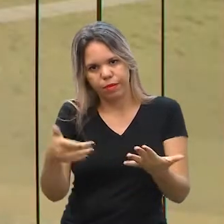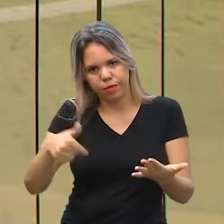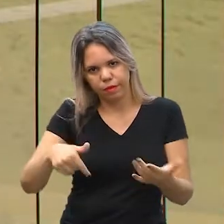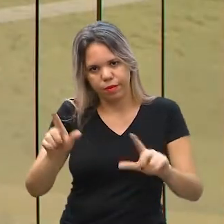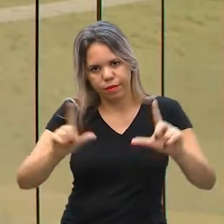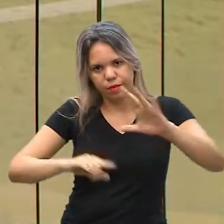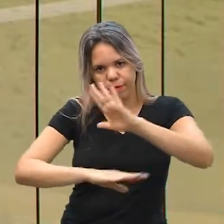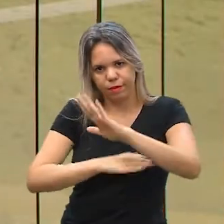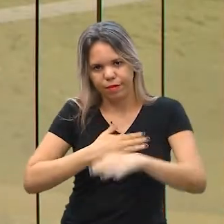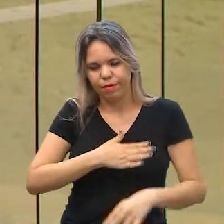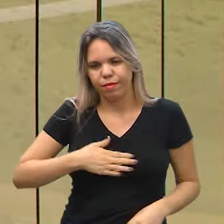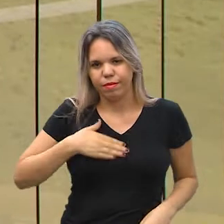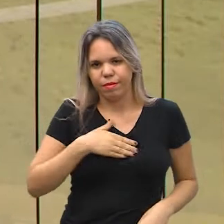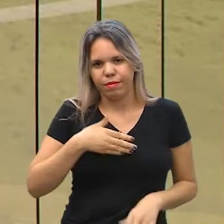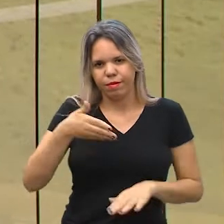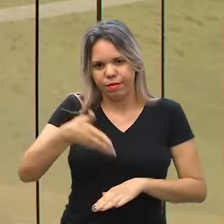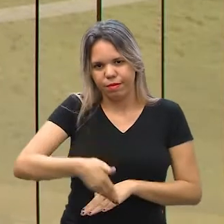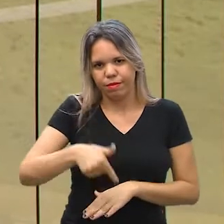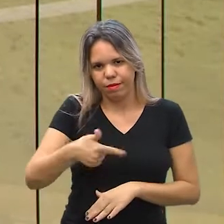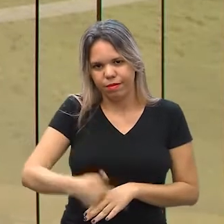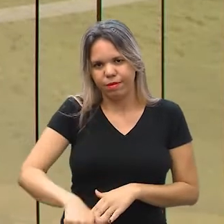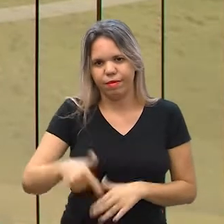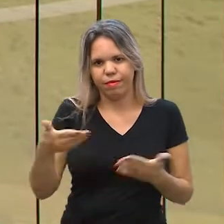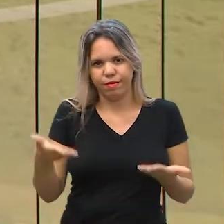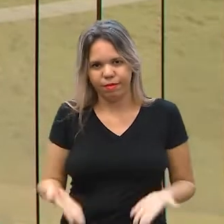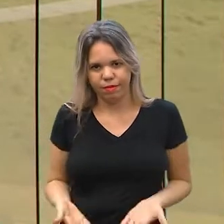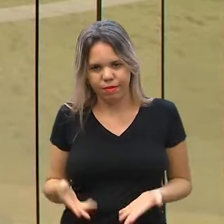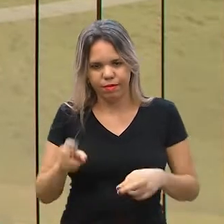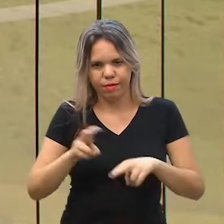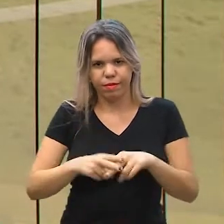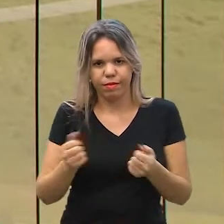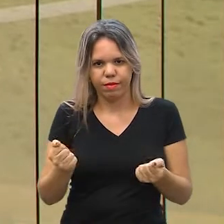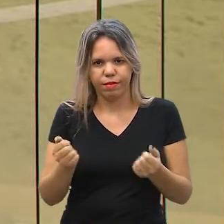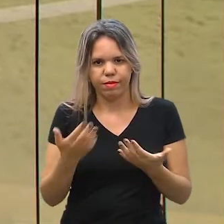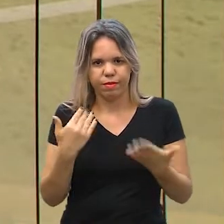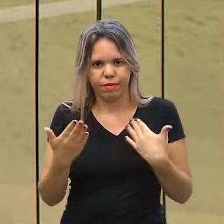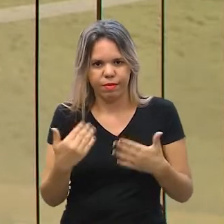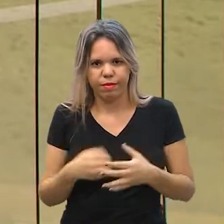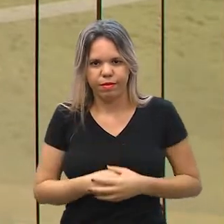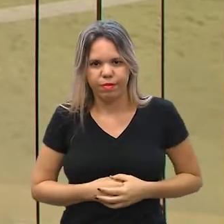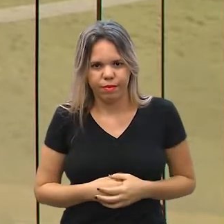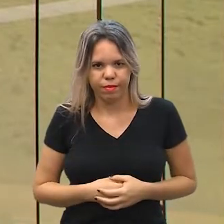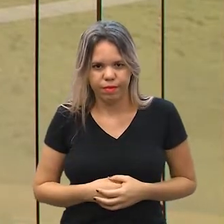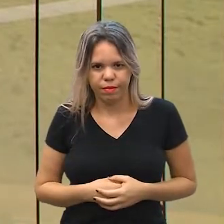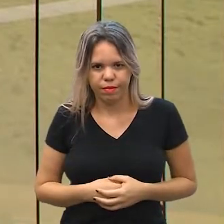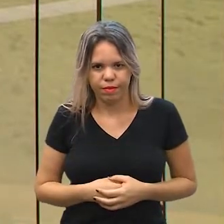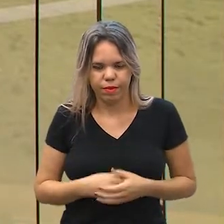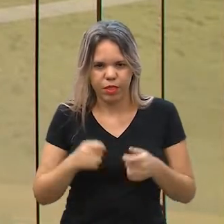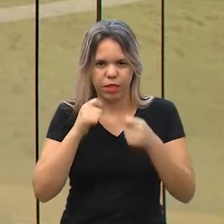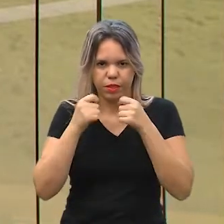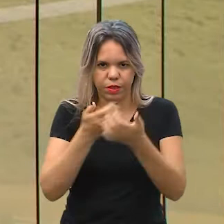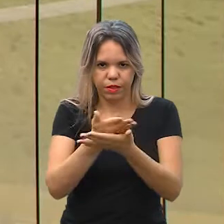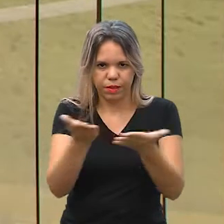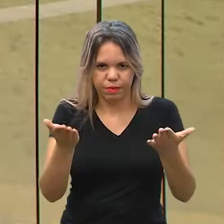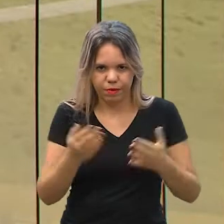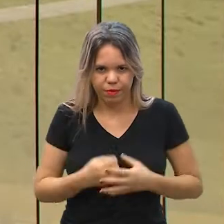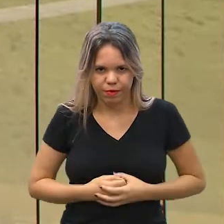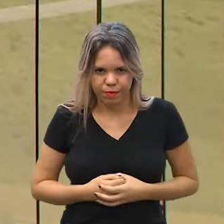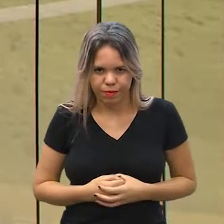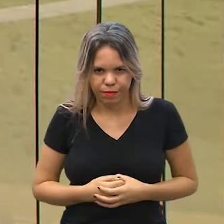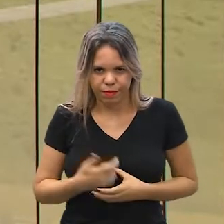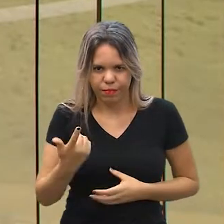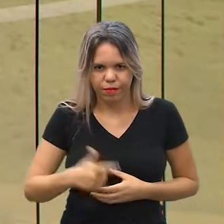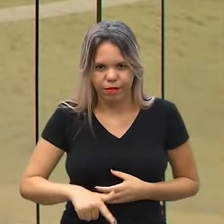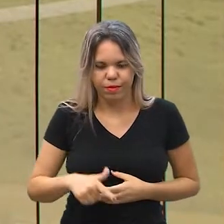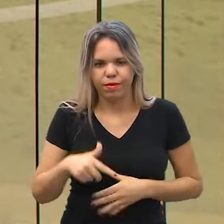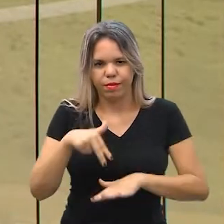através da TV Câmara. É um prazer estar mais uma vez aqui sentado, né? E sendo entrevistado por você e mais